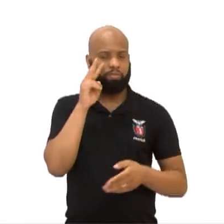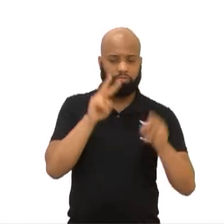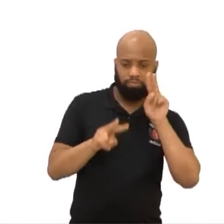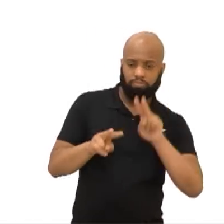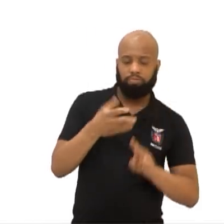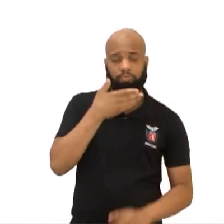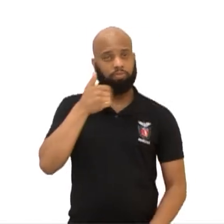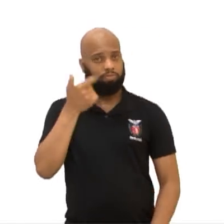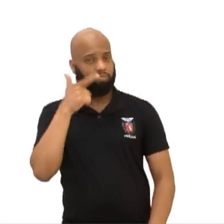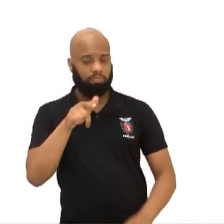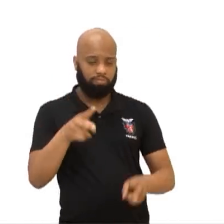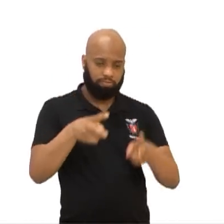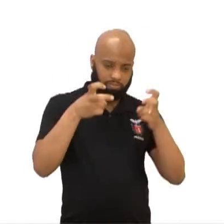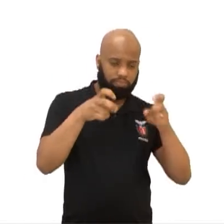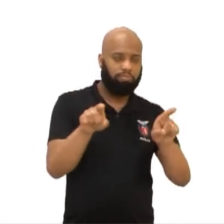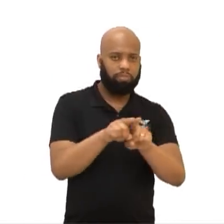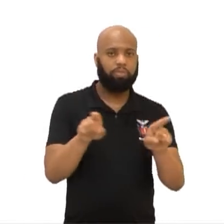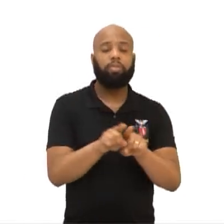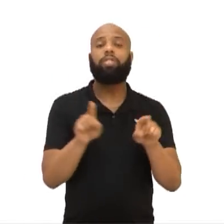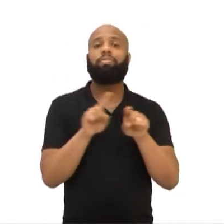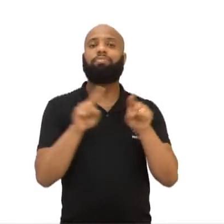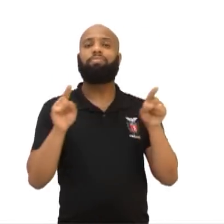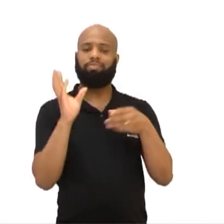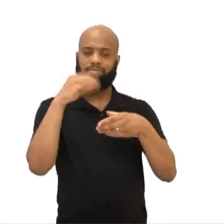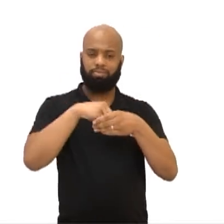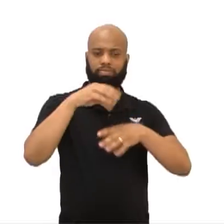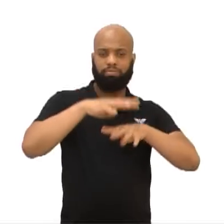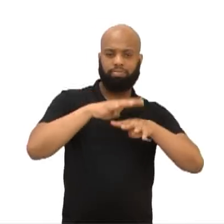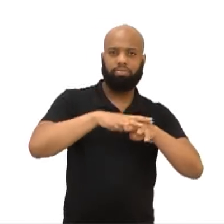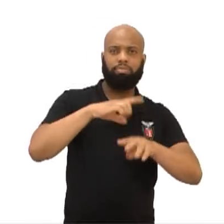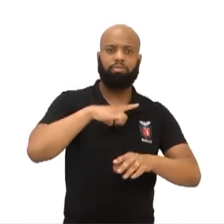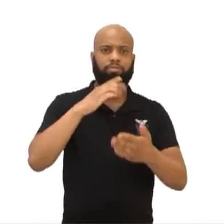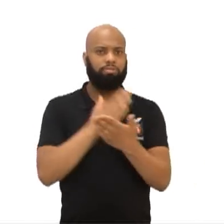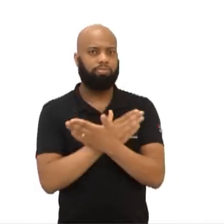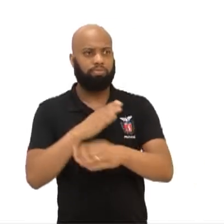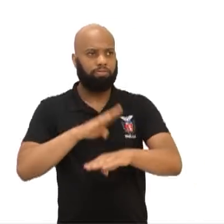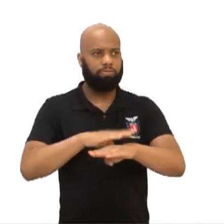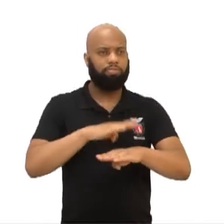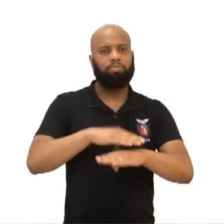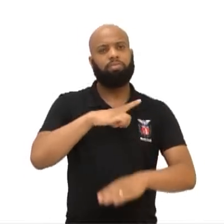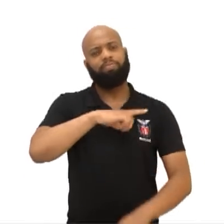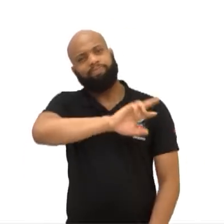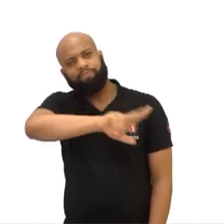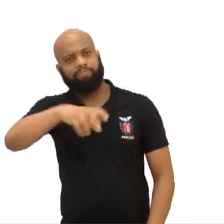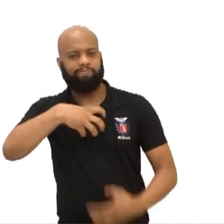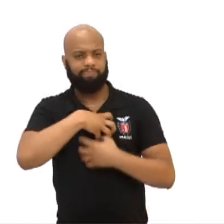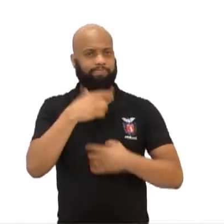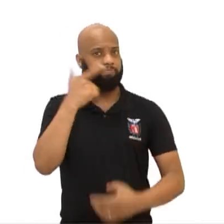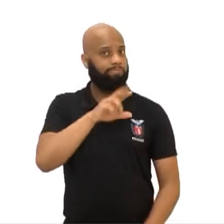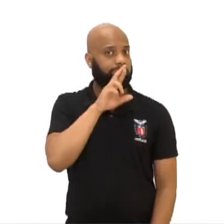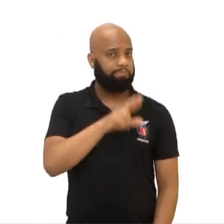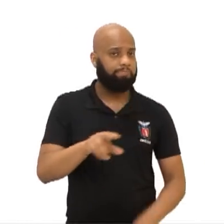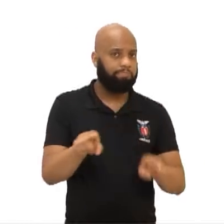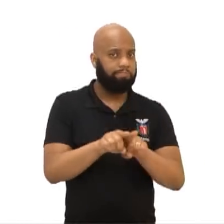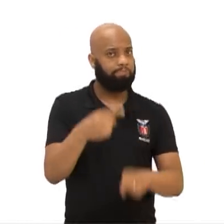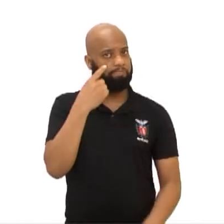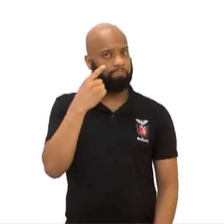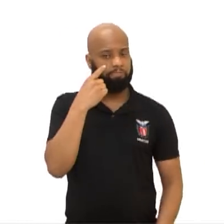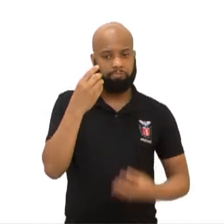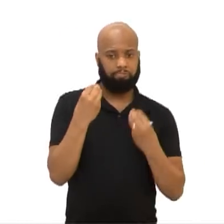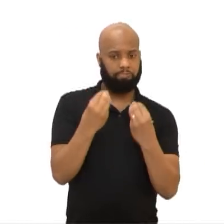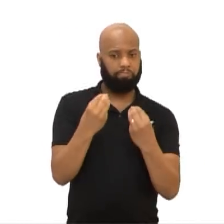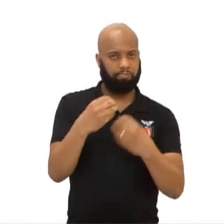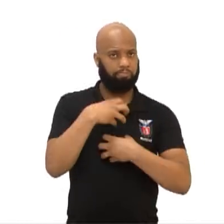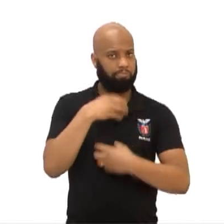visualmente fica melhor, tá? Mas na matemática a gente tem às vezes mais que uma forma de solucionar, né? Ou de verificar como